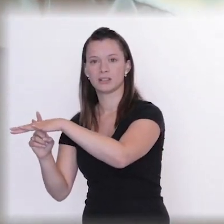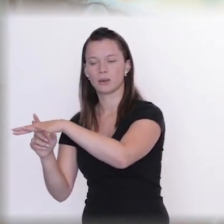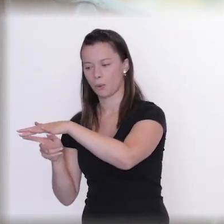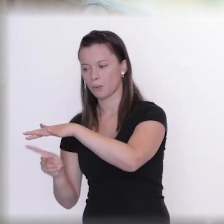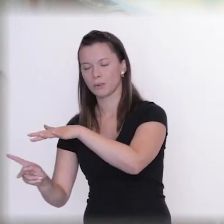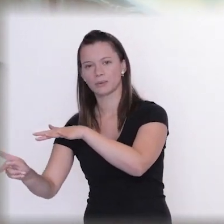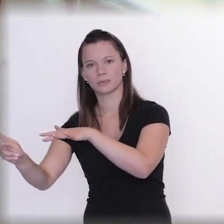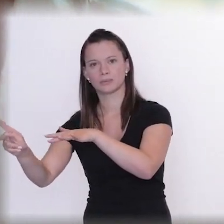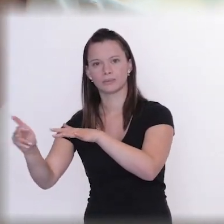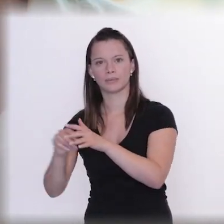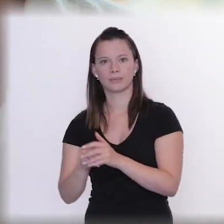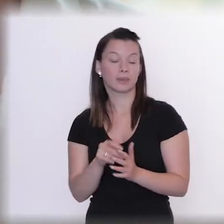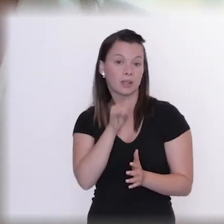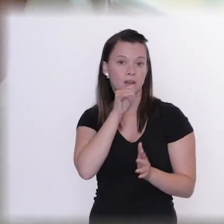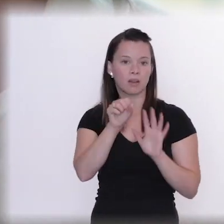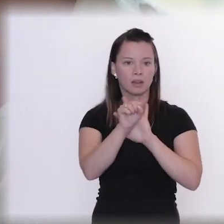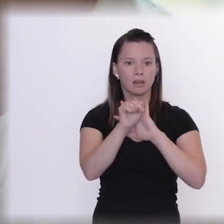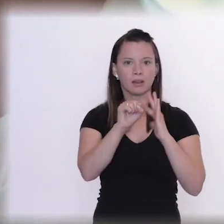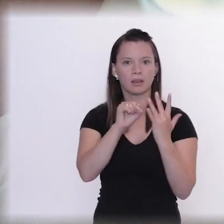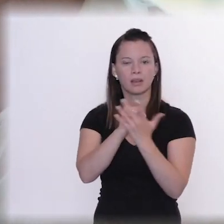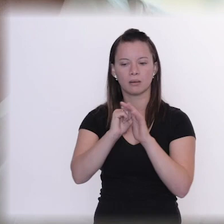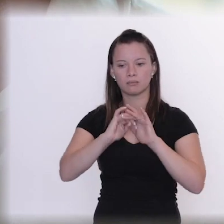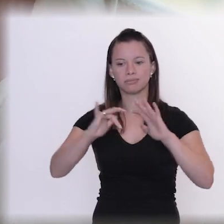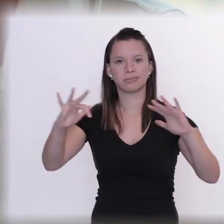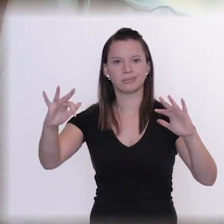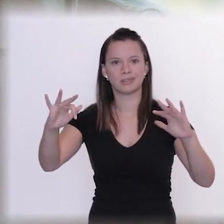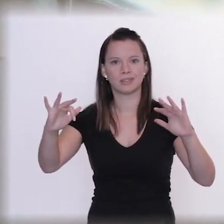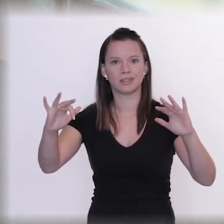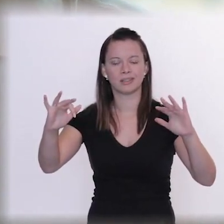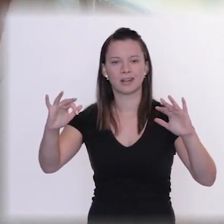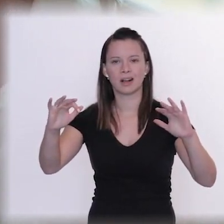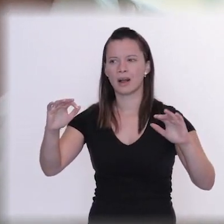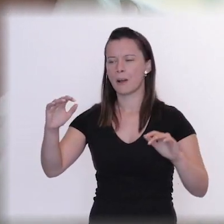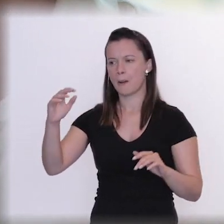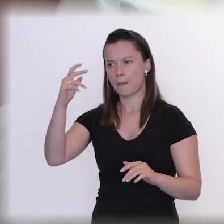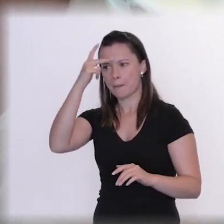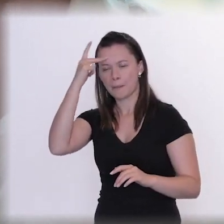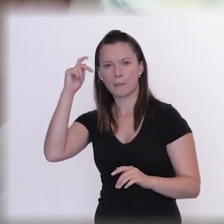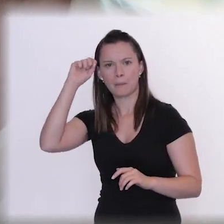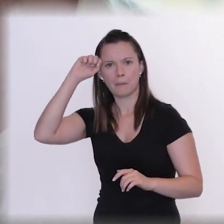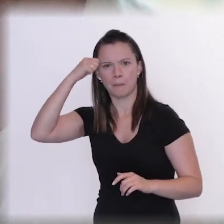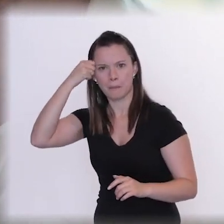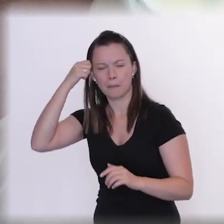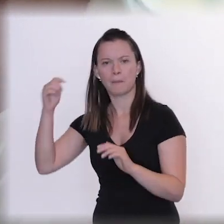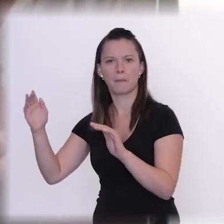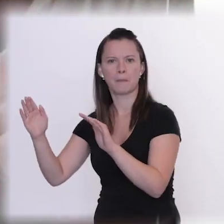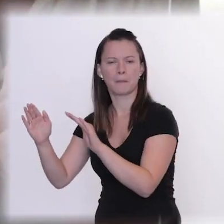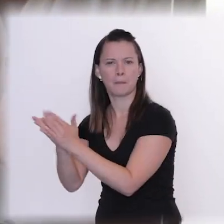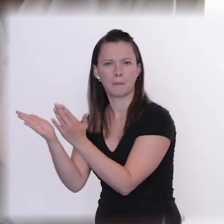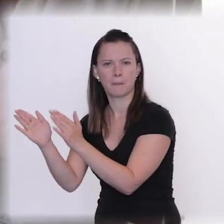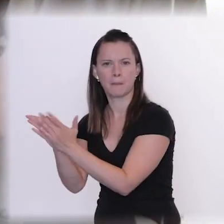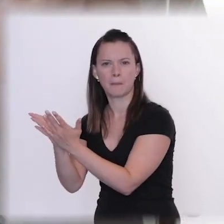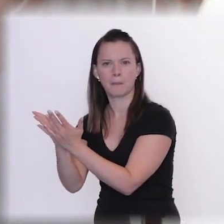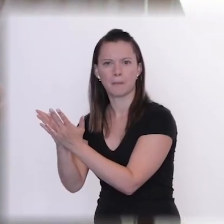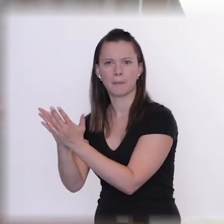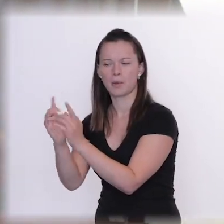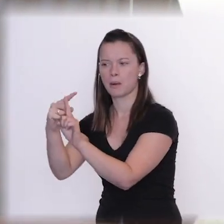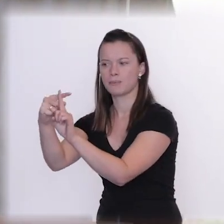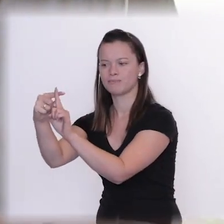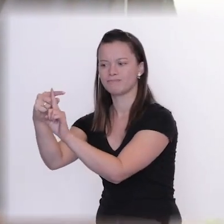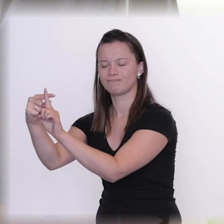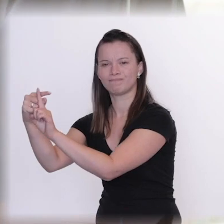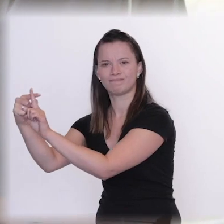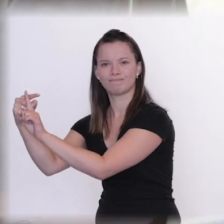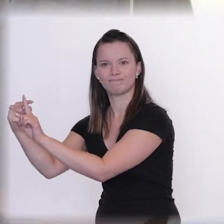você tem uma pandemia, é pobre preto que vai morrer, entendeu? E vai morrer muito, entendeu? Não é pouco, é muito. Quando a gente fala de periferia, é isso que a